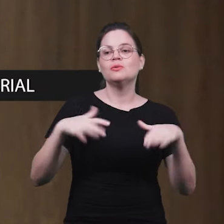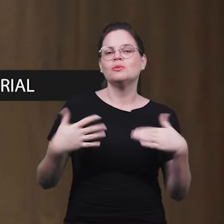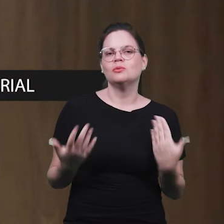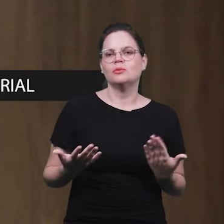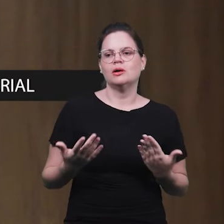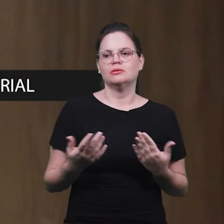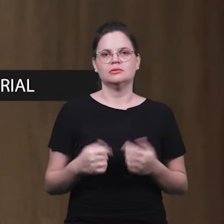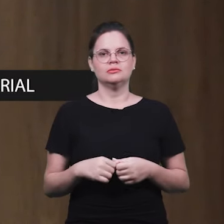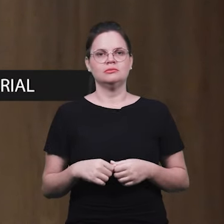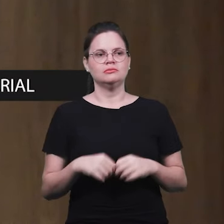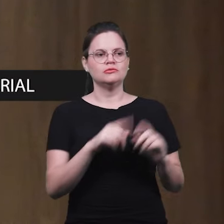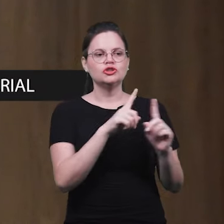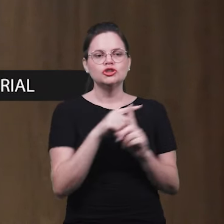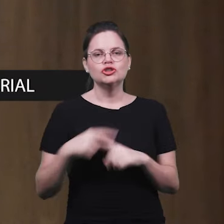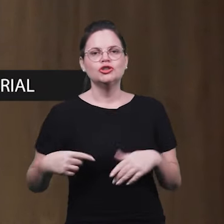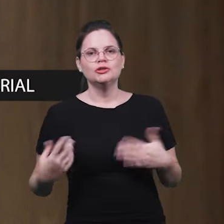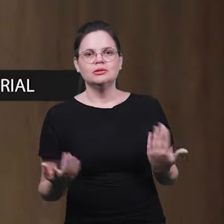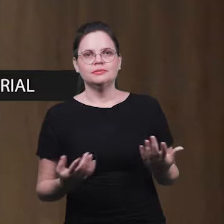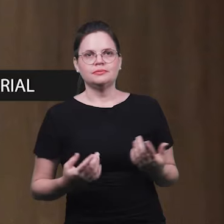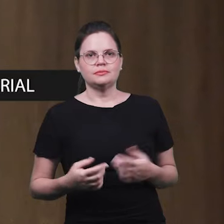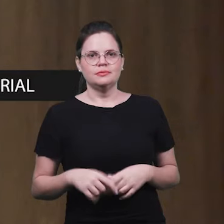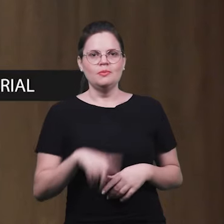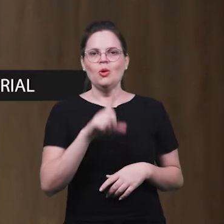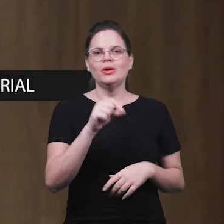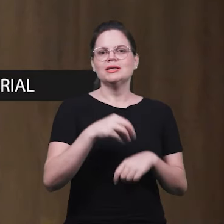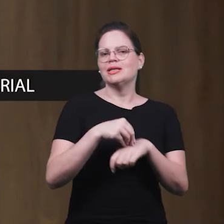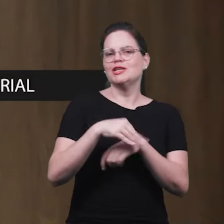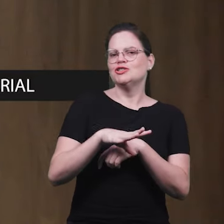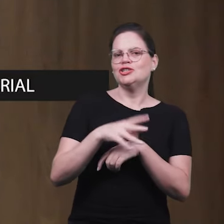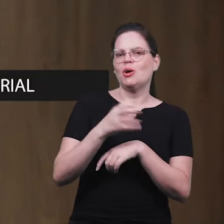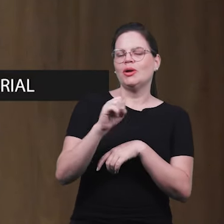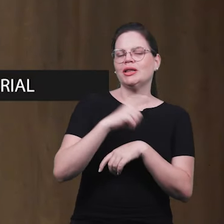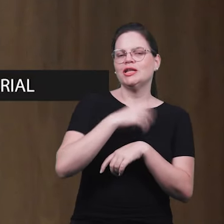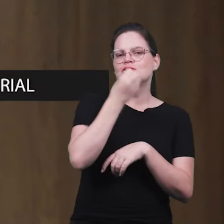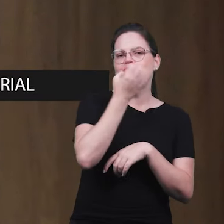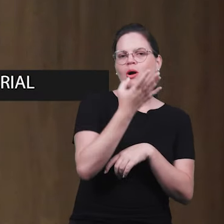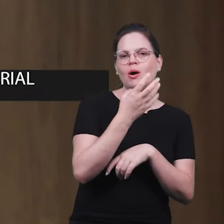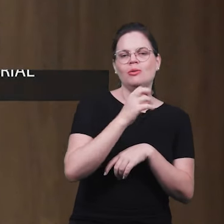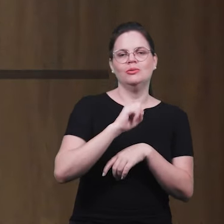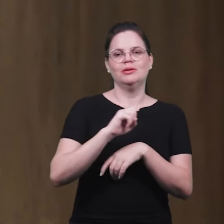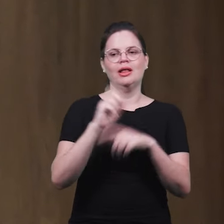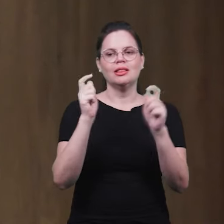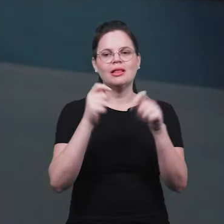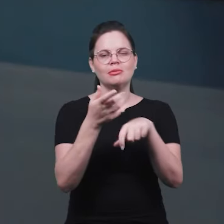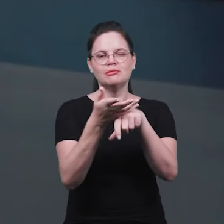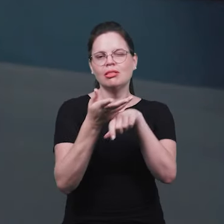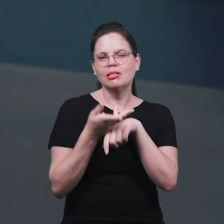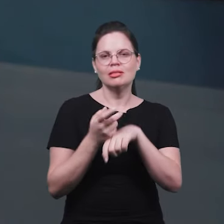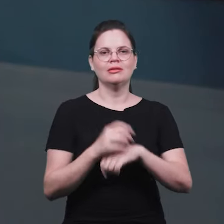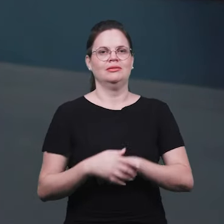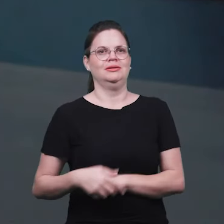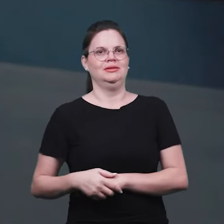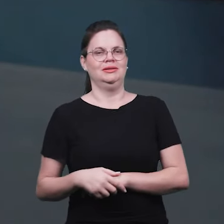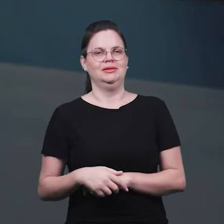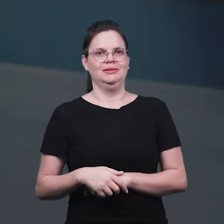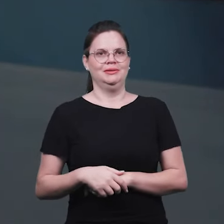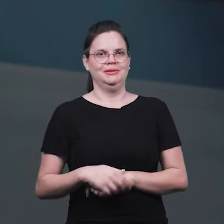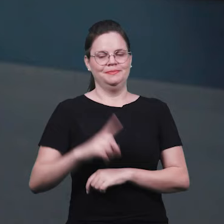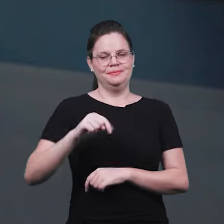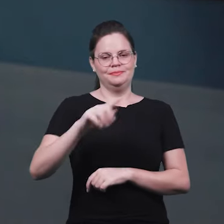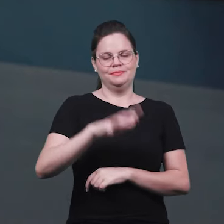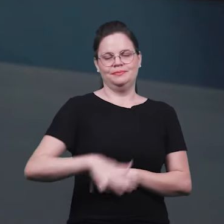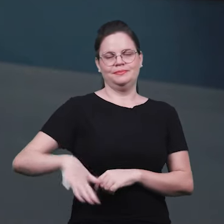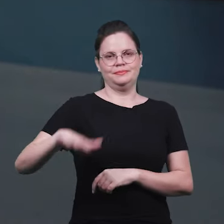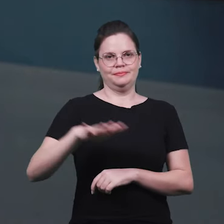os atrativos da profissão, os desafios da profissão? O que você tem a nos falar sobre isso? É uma área,